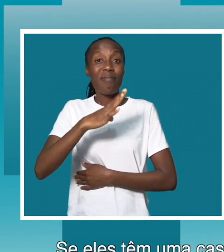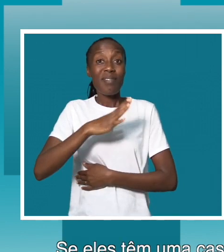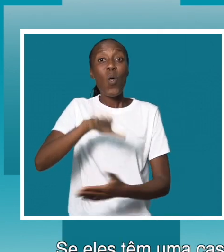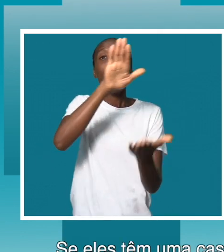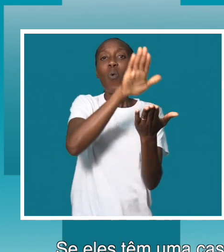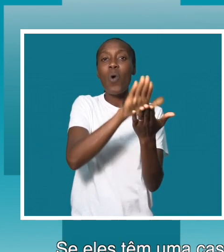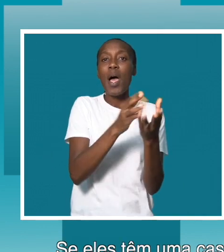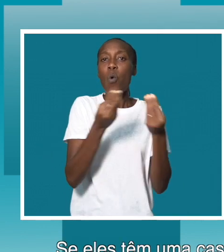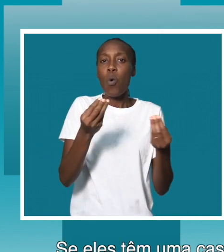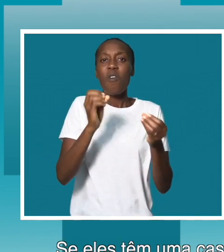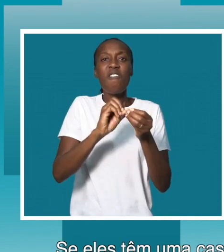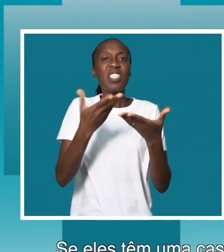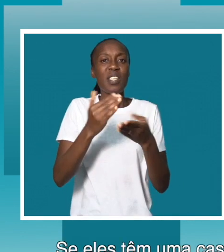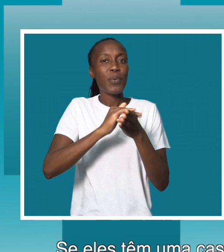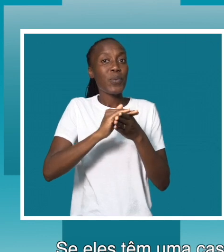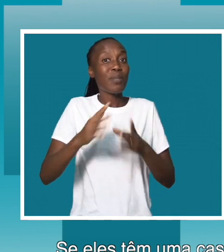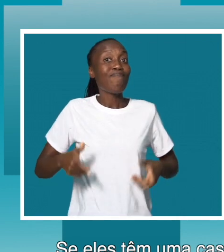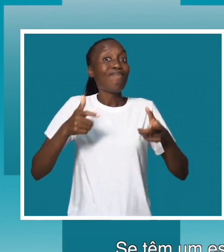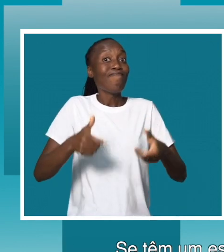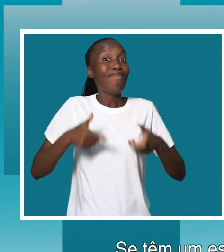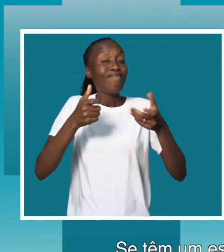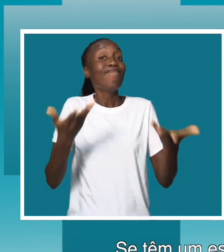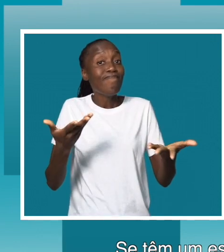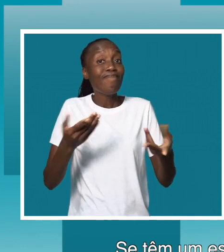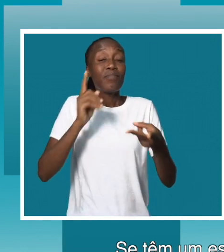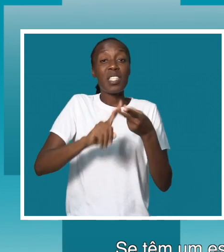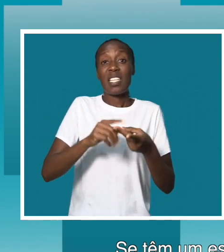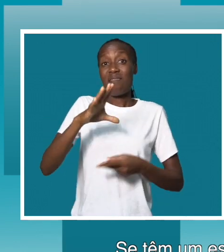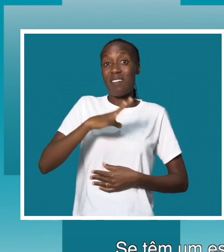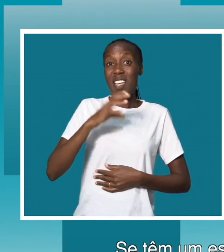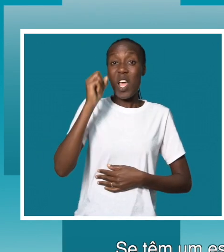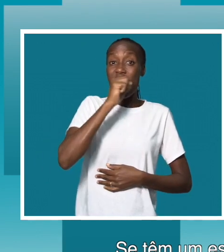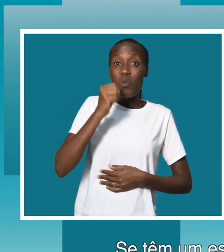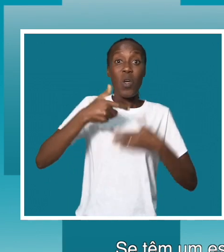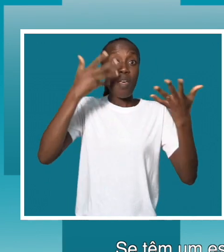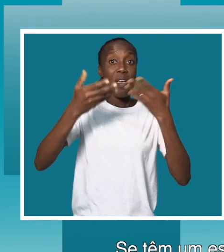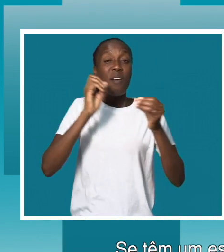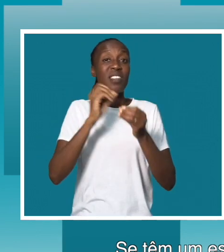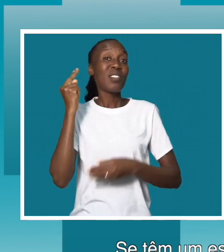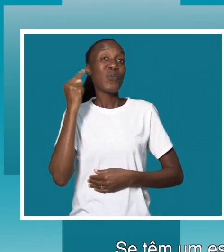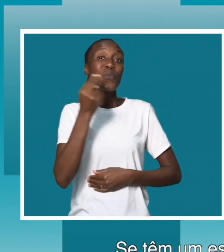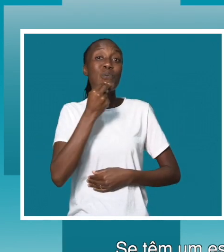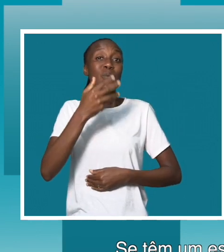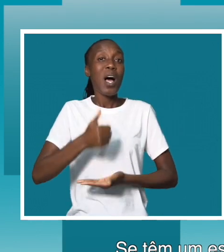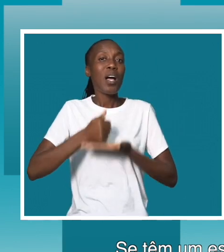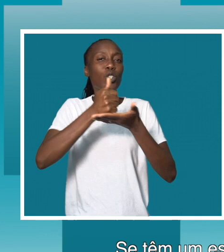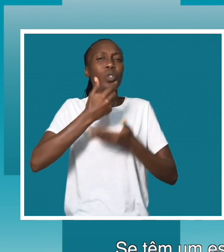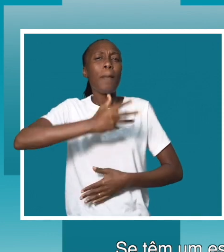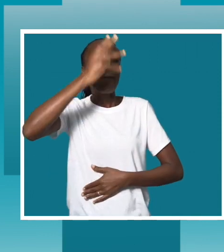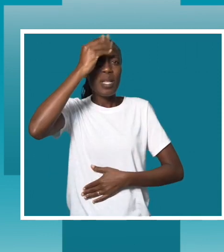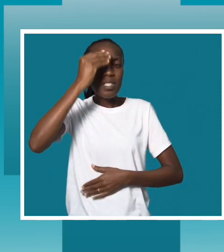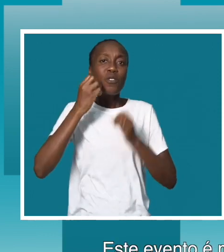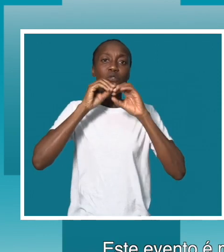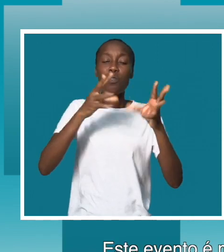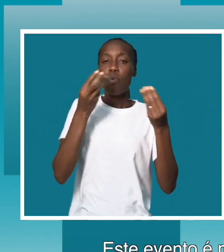têm uma casa, como é que vão acolher um cadeirante? Se eles têm um espetáculo, como é que uma pessoa surda pode aceder a esse espetáculo e poder compreender as